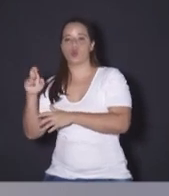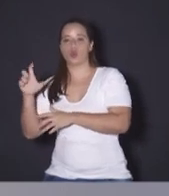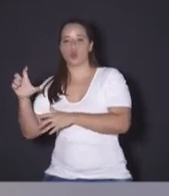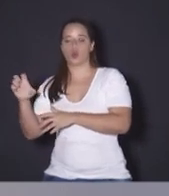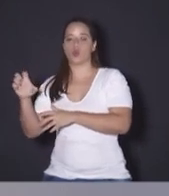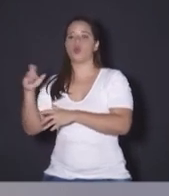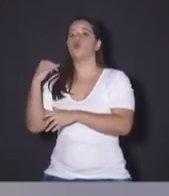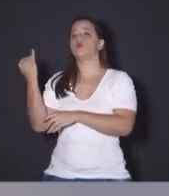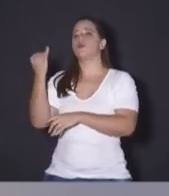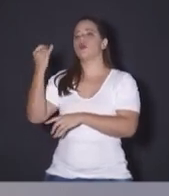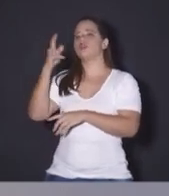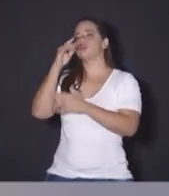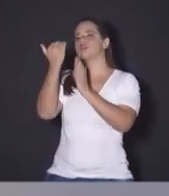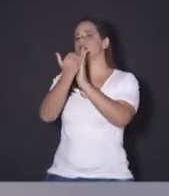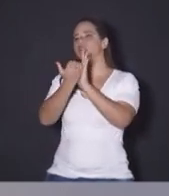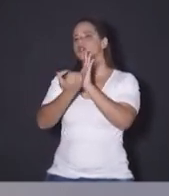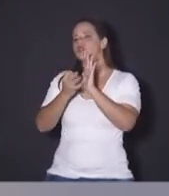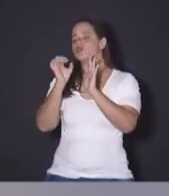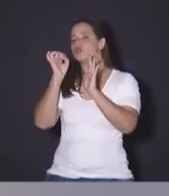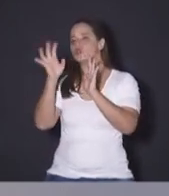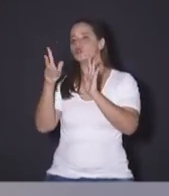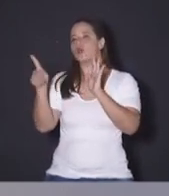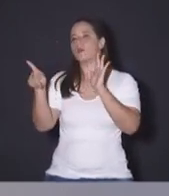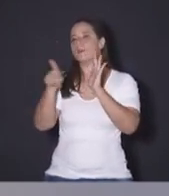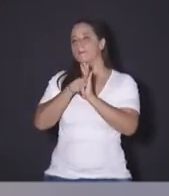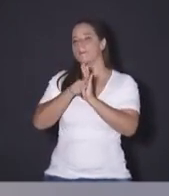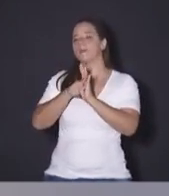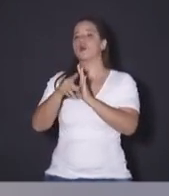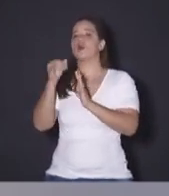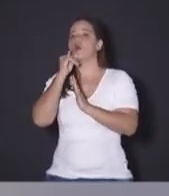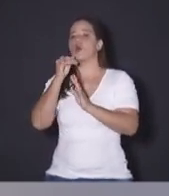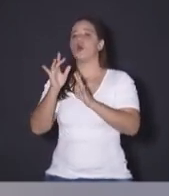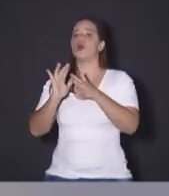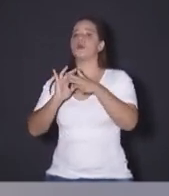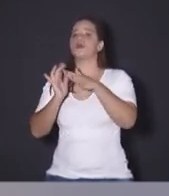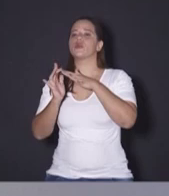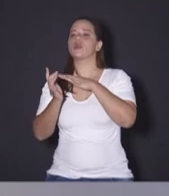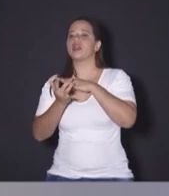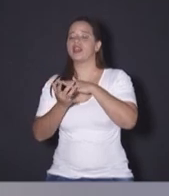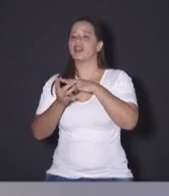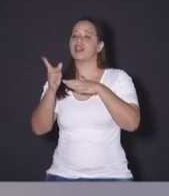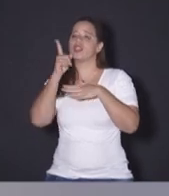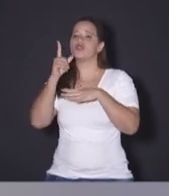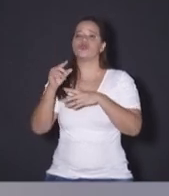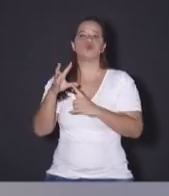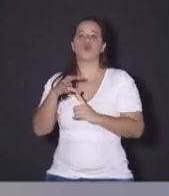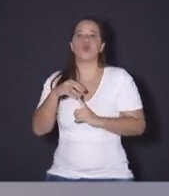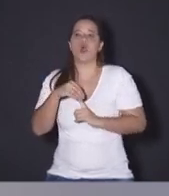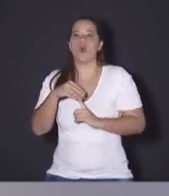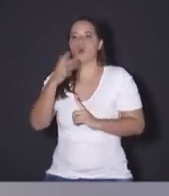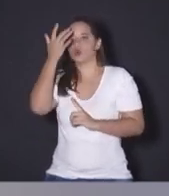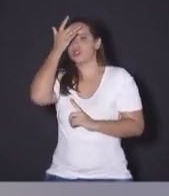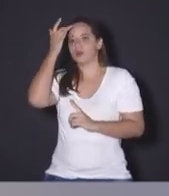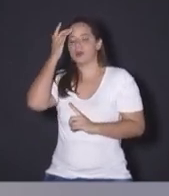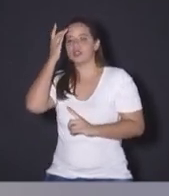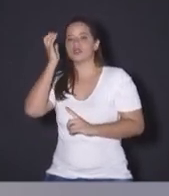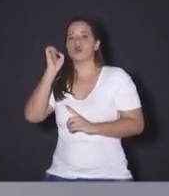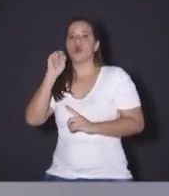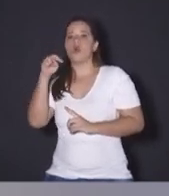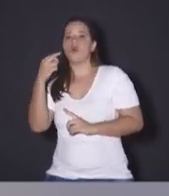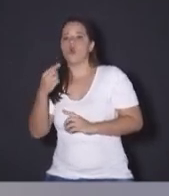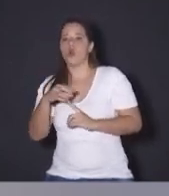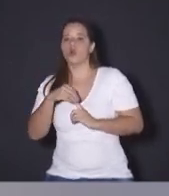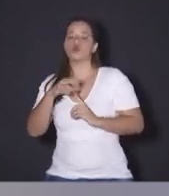lista é que só vemos redes proprietários redes onde une uma única pessoa uma única